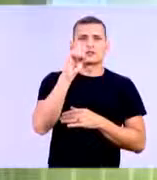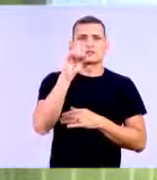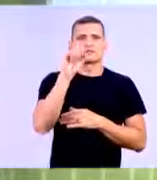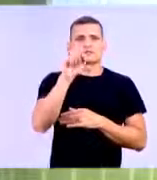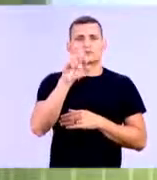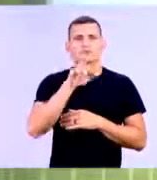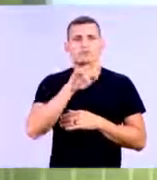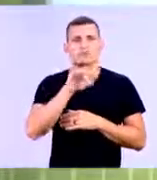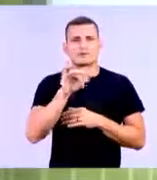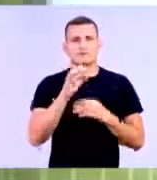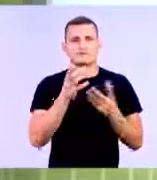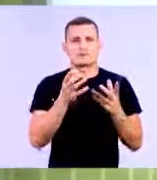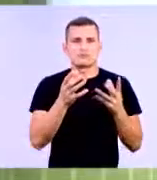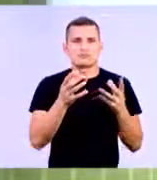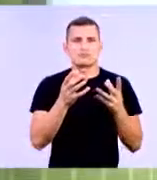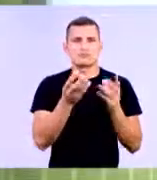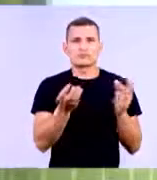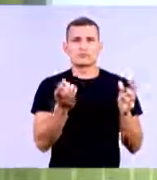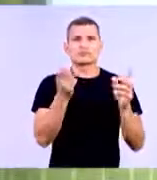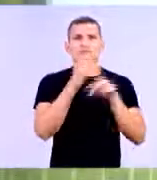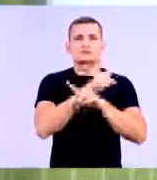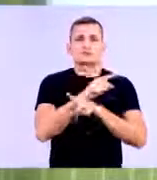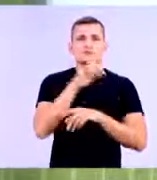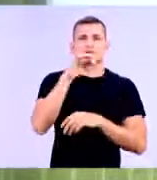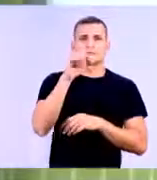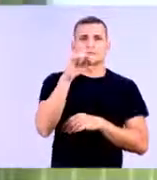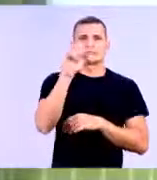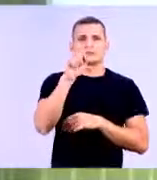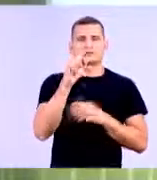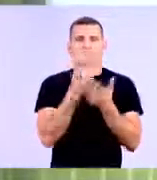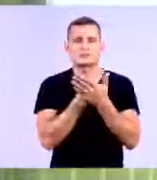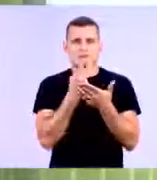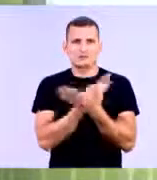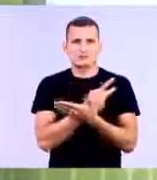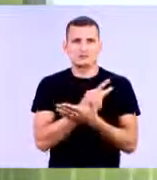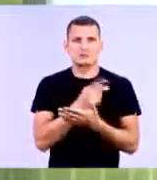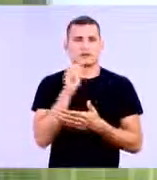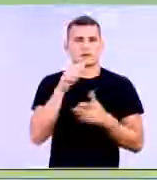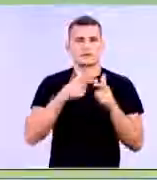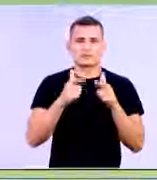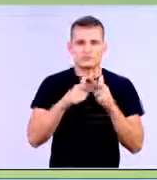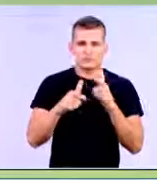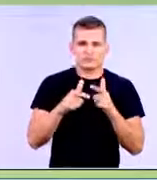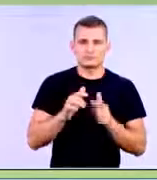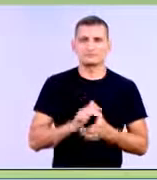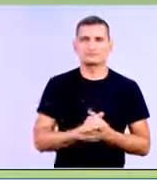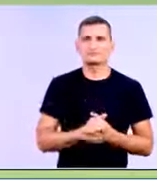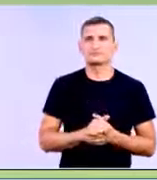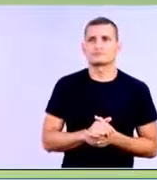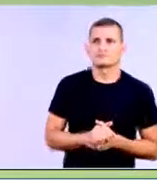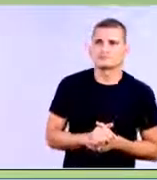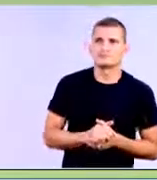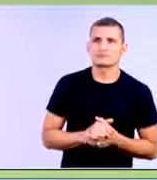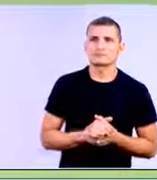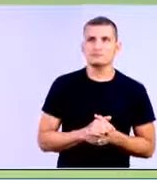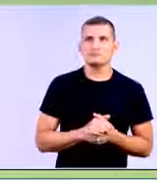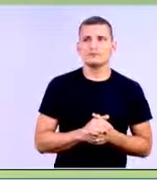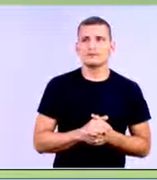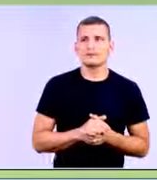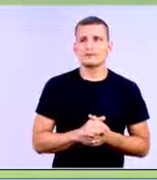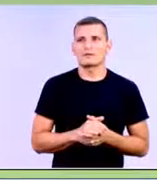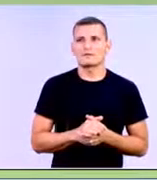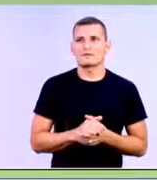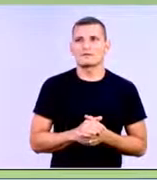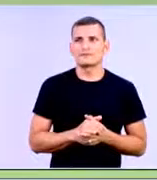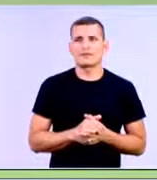vão se cruzar com os dados reais, gerando o quê? Dados incorretos. Isso já é um problema muito grave. Então, que pode ocorrer aqui no